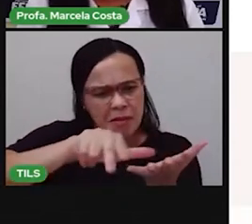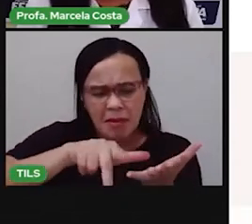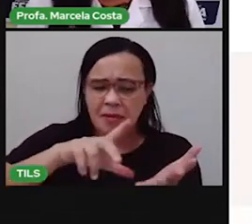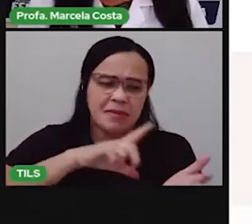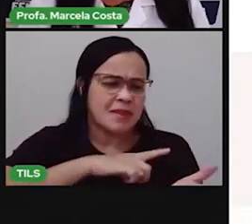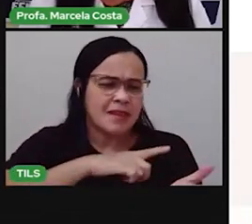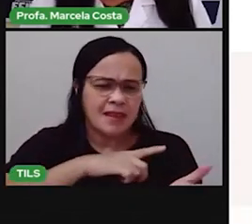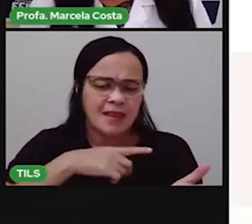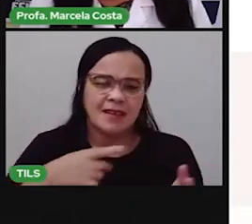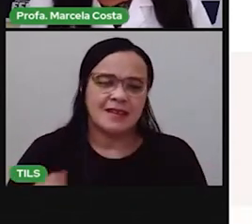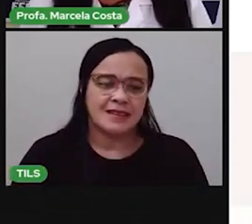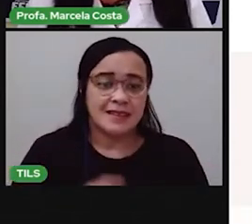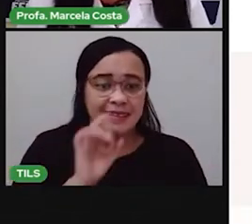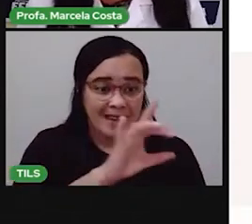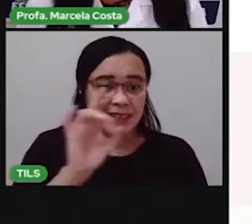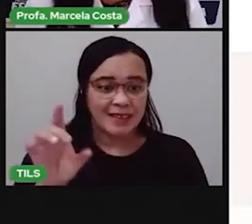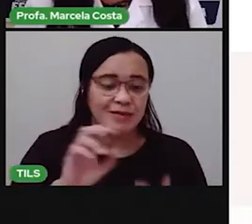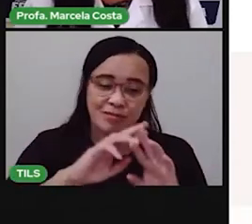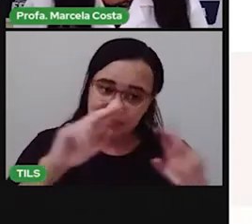tá?